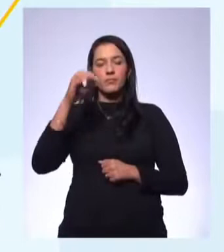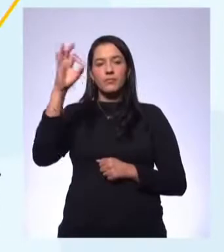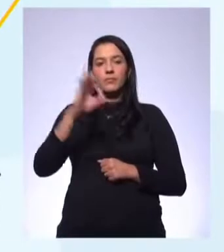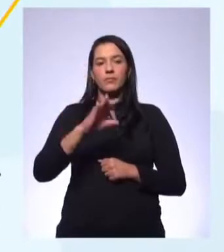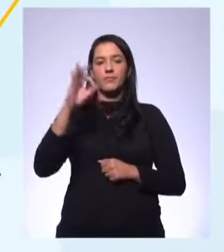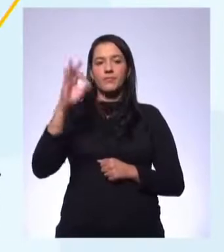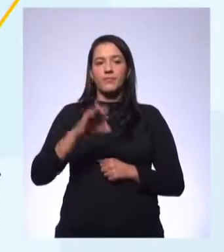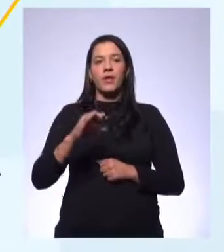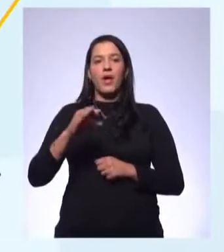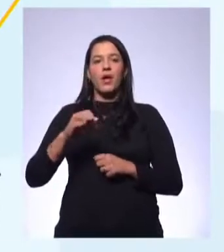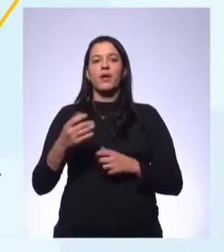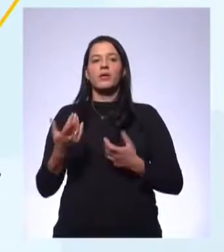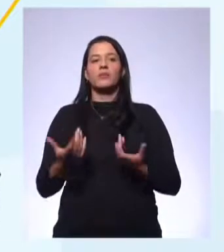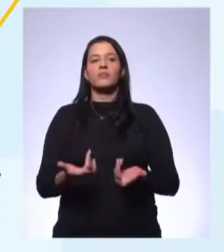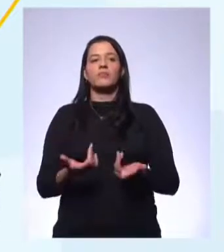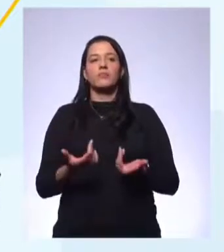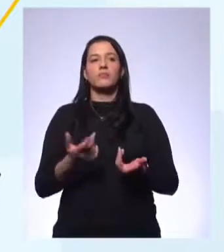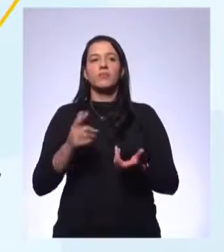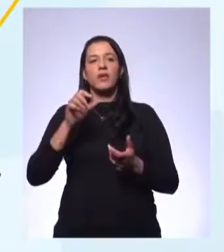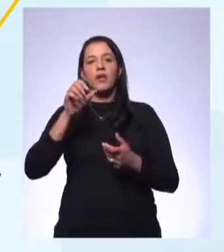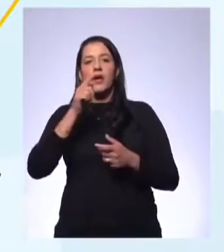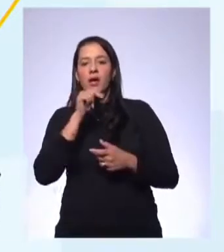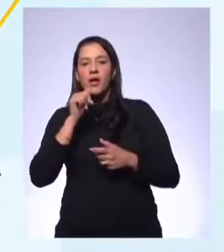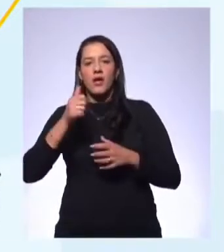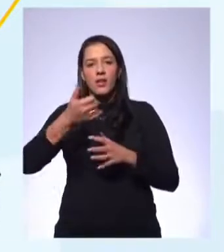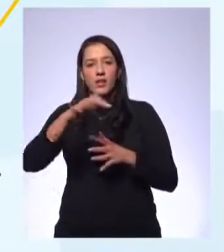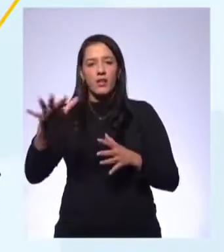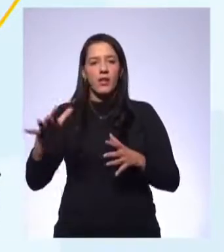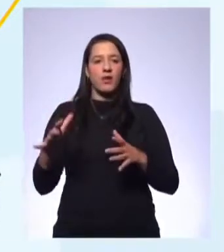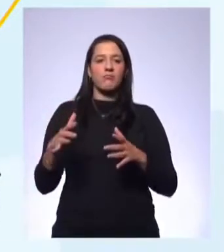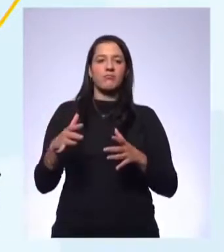0,37% é superficial. Lagos, mares,